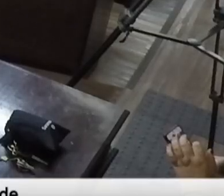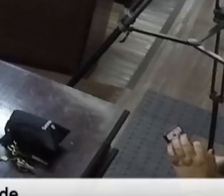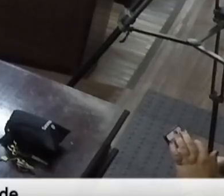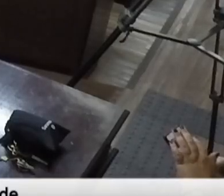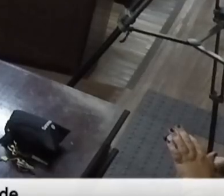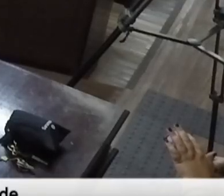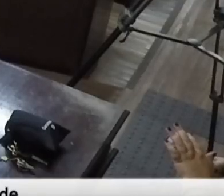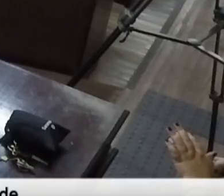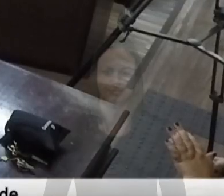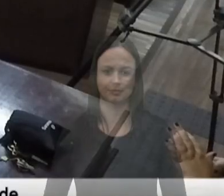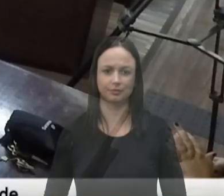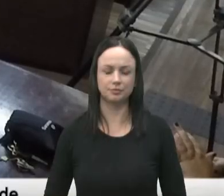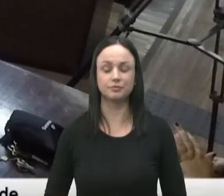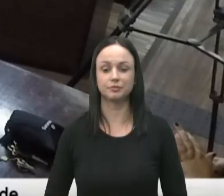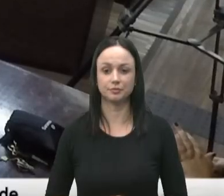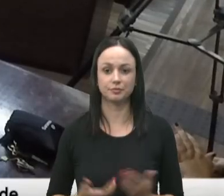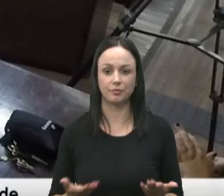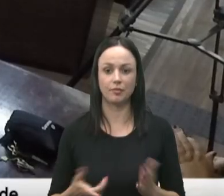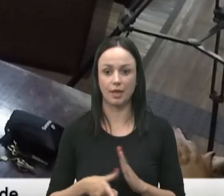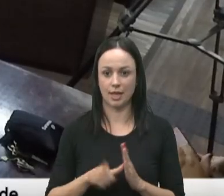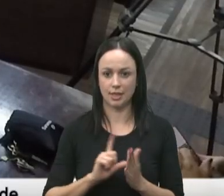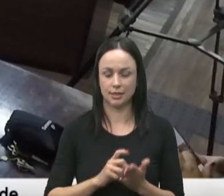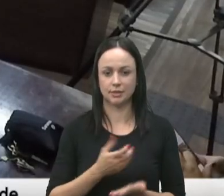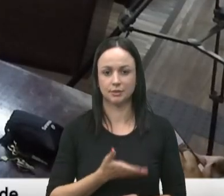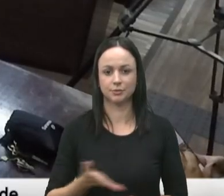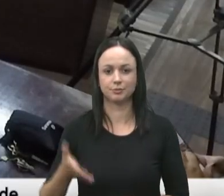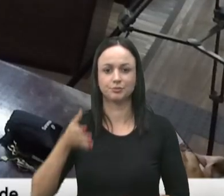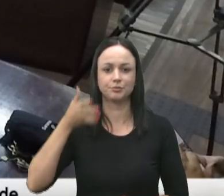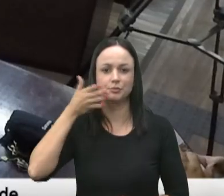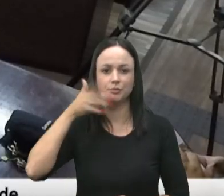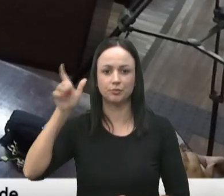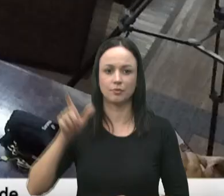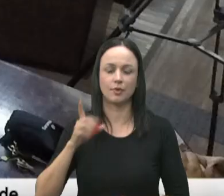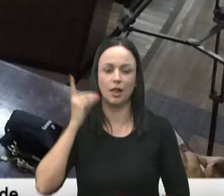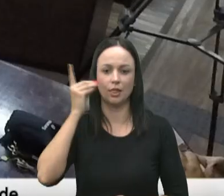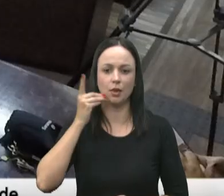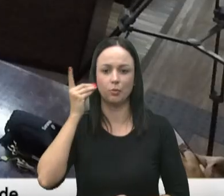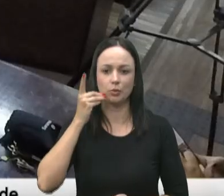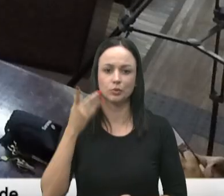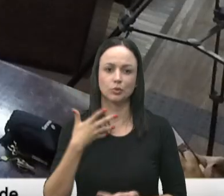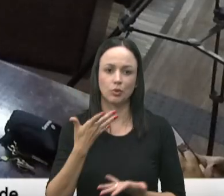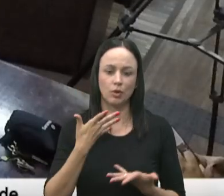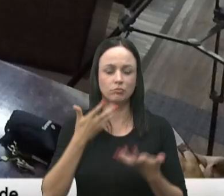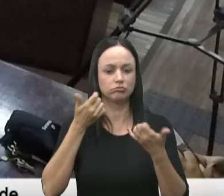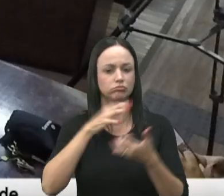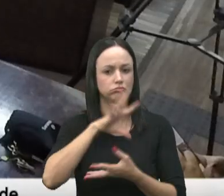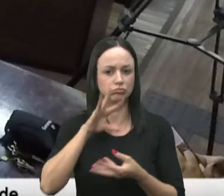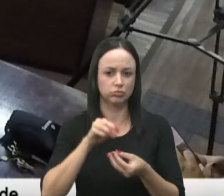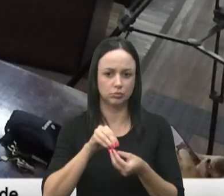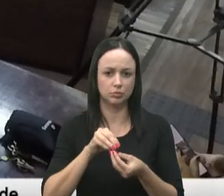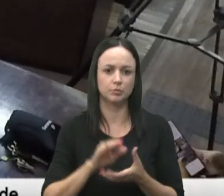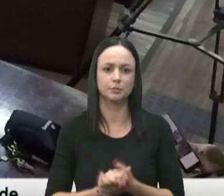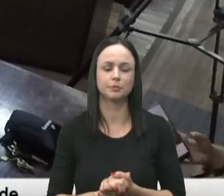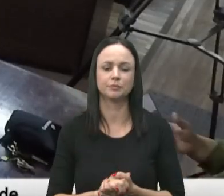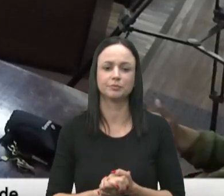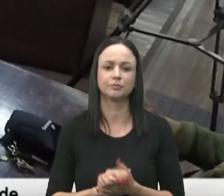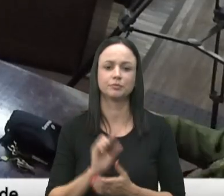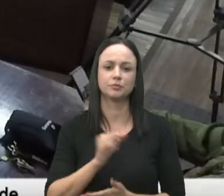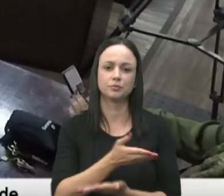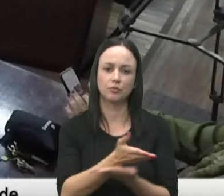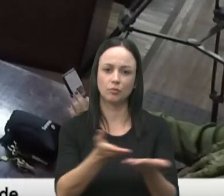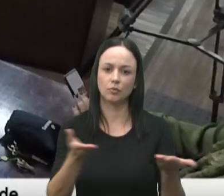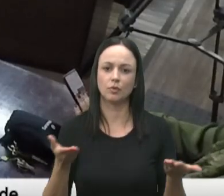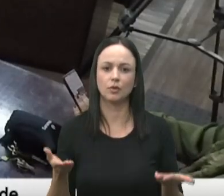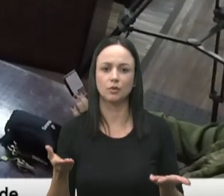Bom, antes de passar a palavra para o nosso deputado, eu queria só fazer algumas considerações acerca do que os